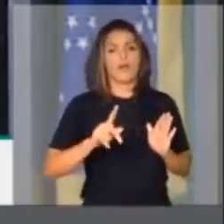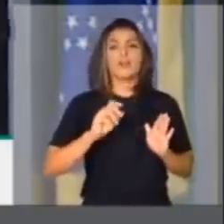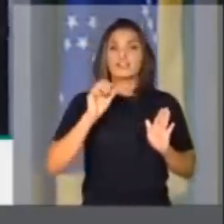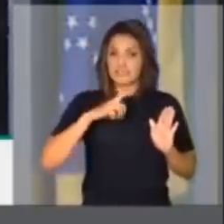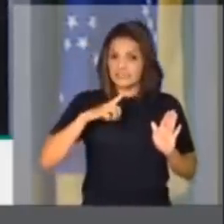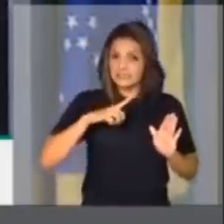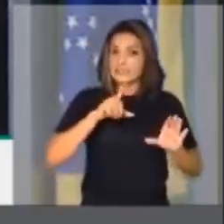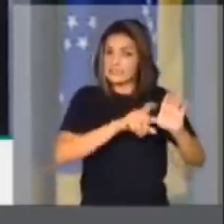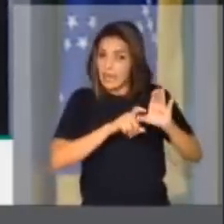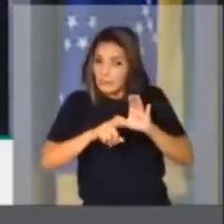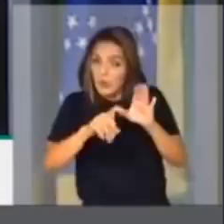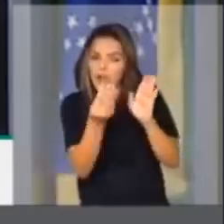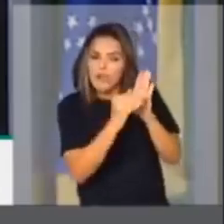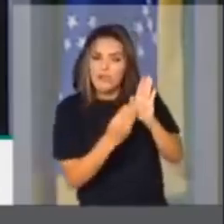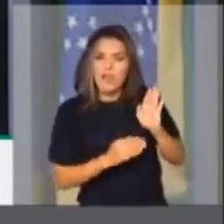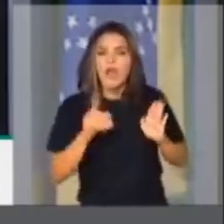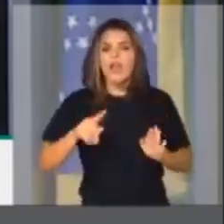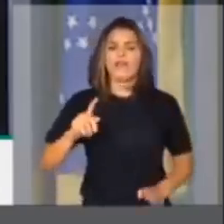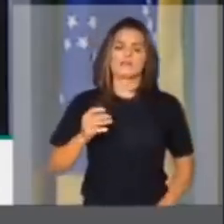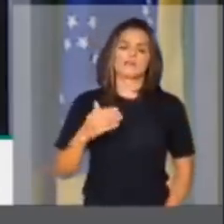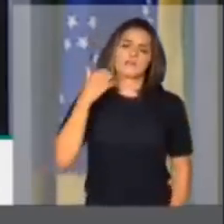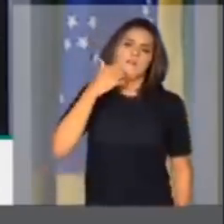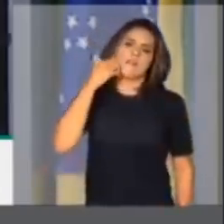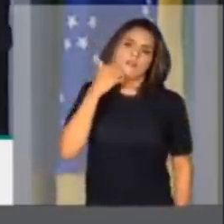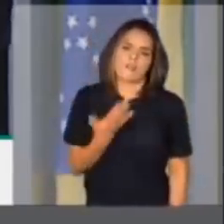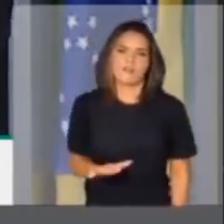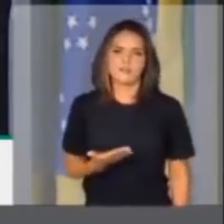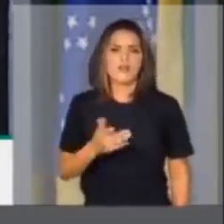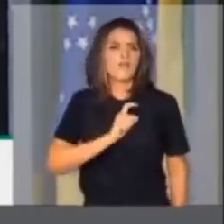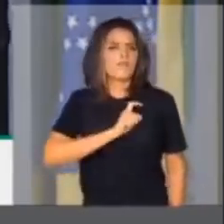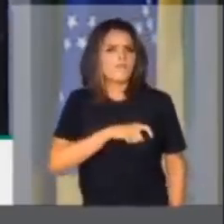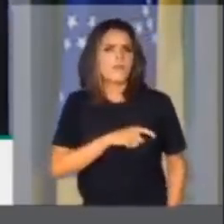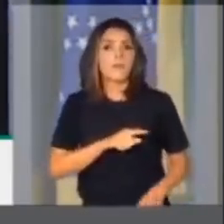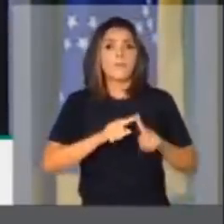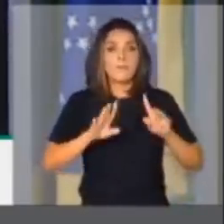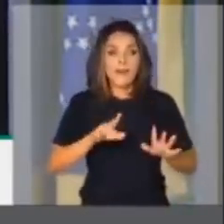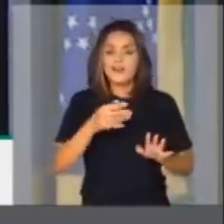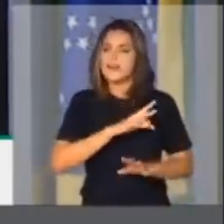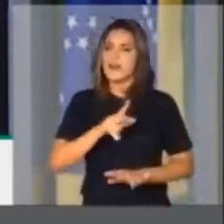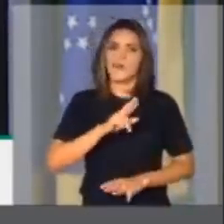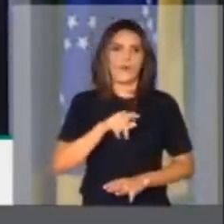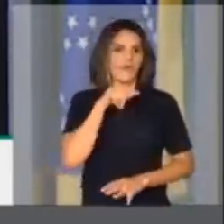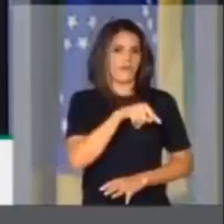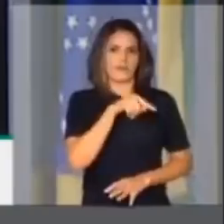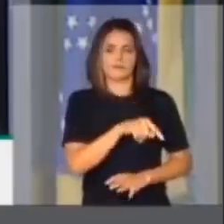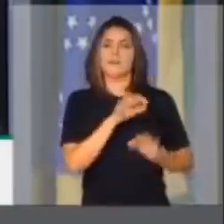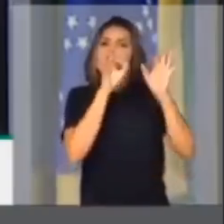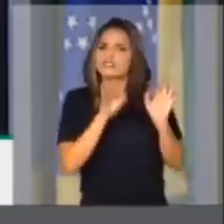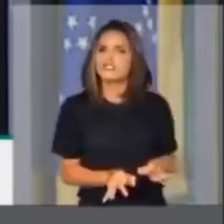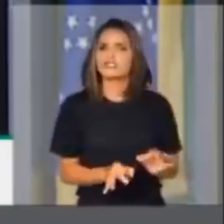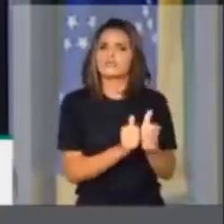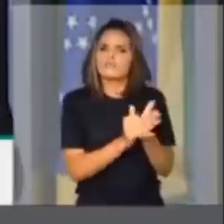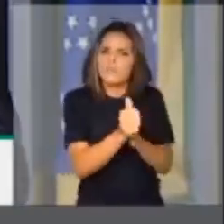assunto não é legal. E esse assunto, além de legal, ele é moral, ele é digno, ele vai dar força para aqueles